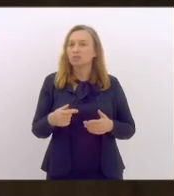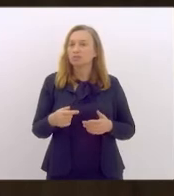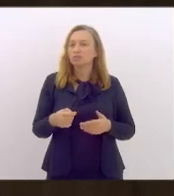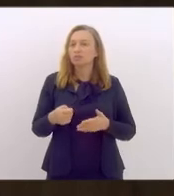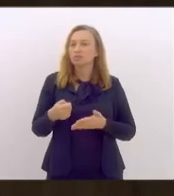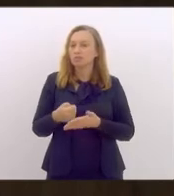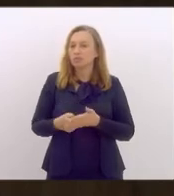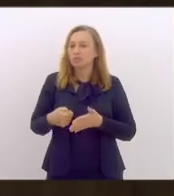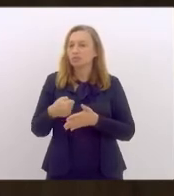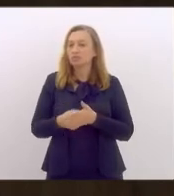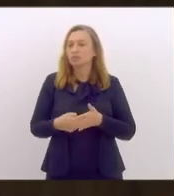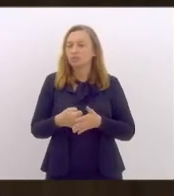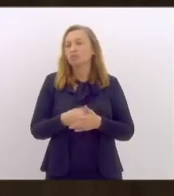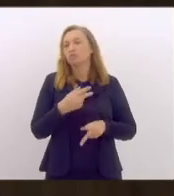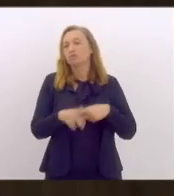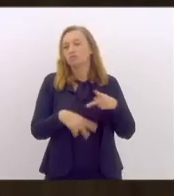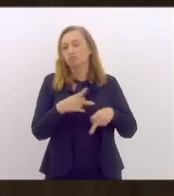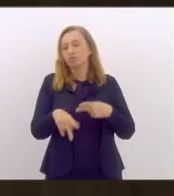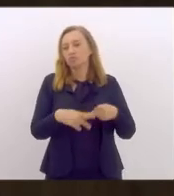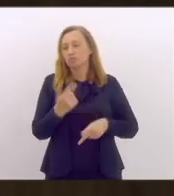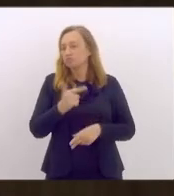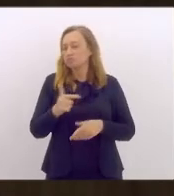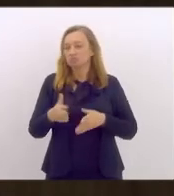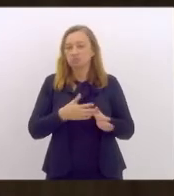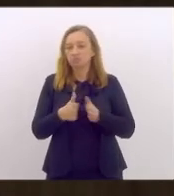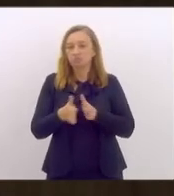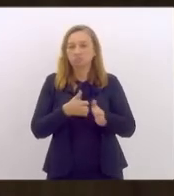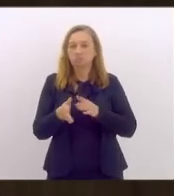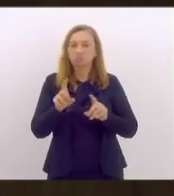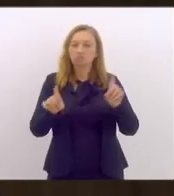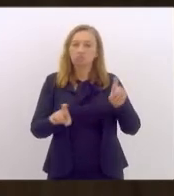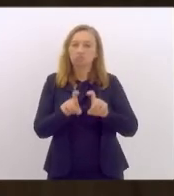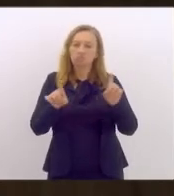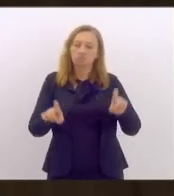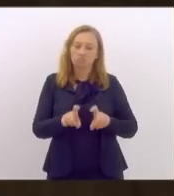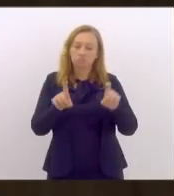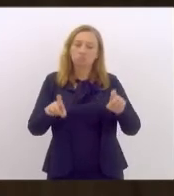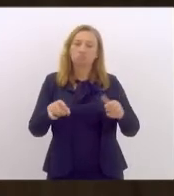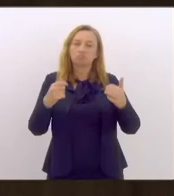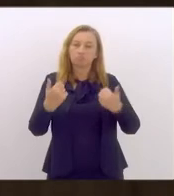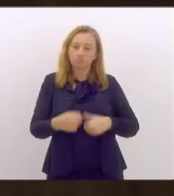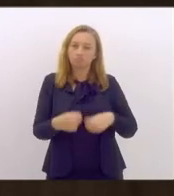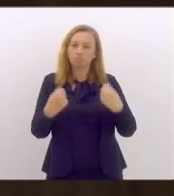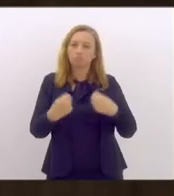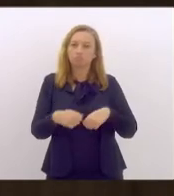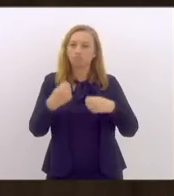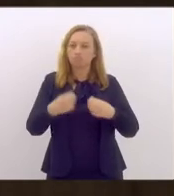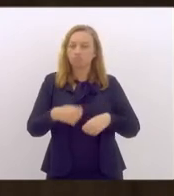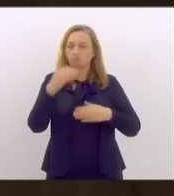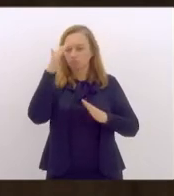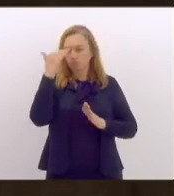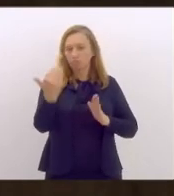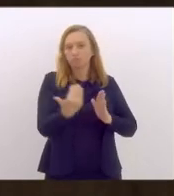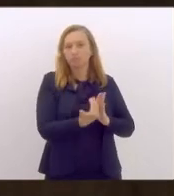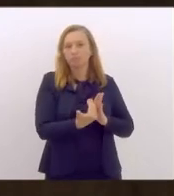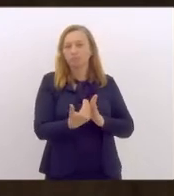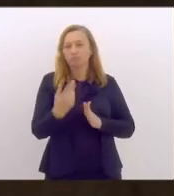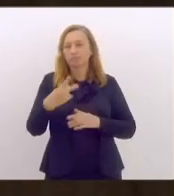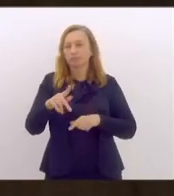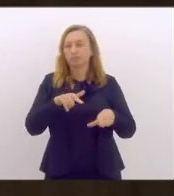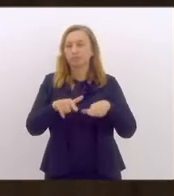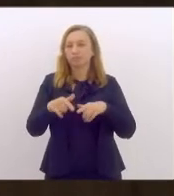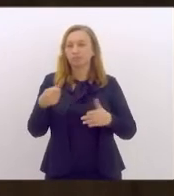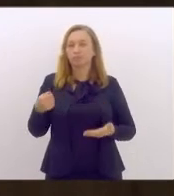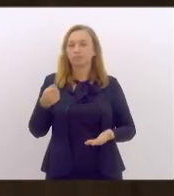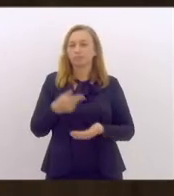da população que não tem acesso a computador e que precisa cumprir com as suas obrigações que é pagar